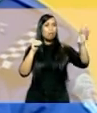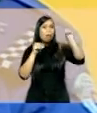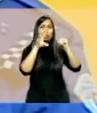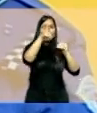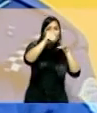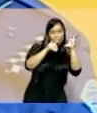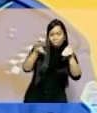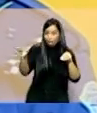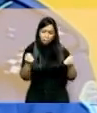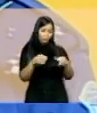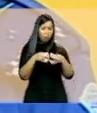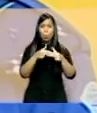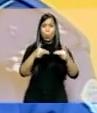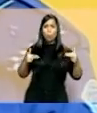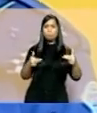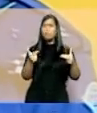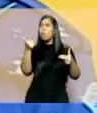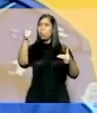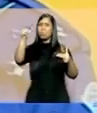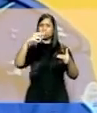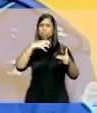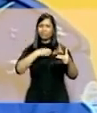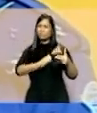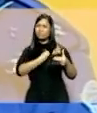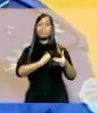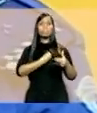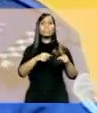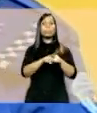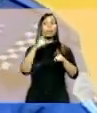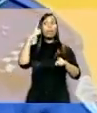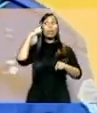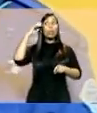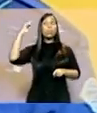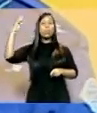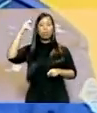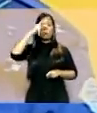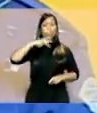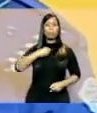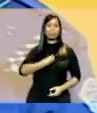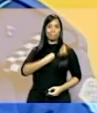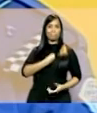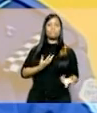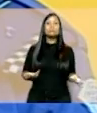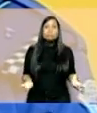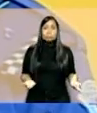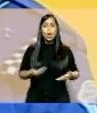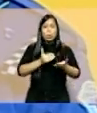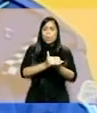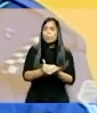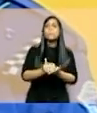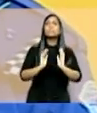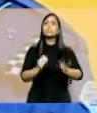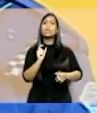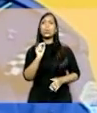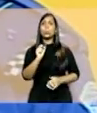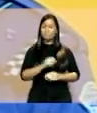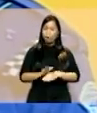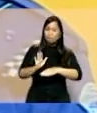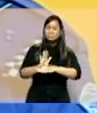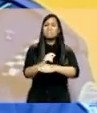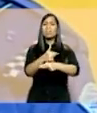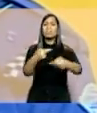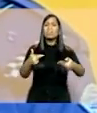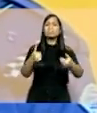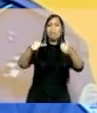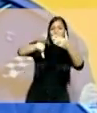outros e situações que os outros vivem, idealizando para a vida deles. E por conta disso ele começa já a contribuir com os